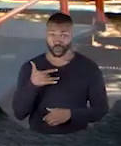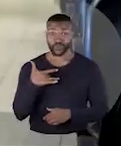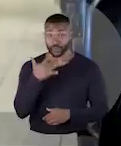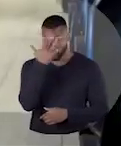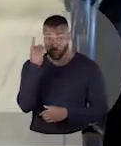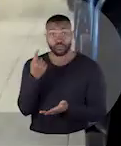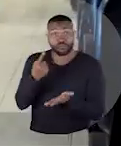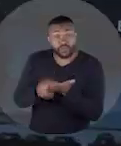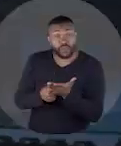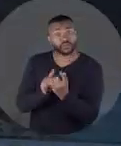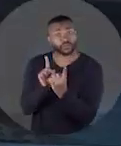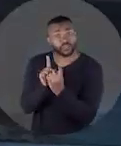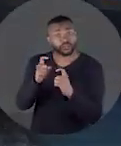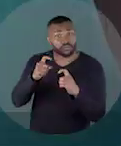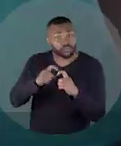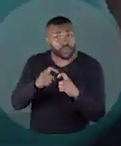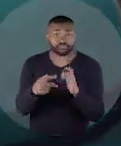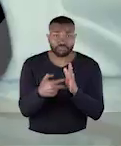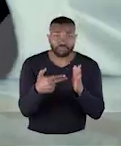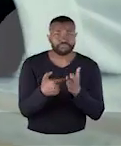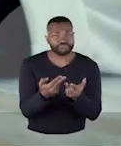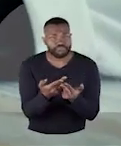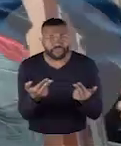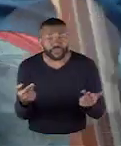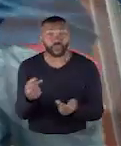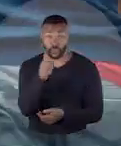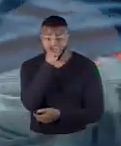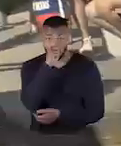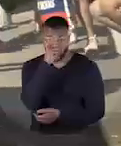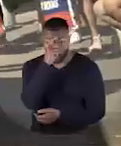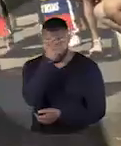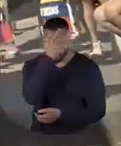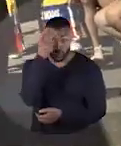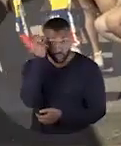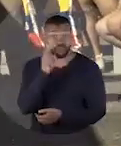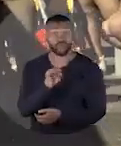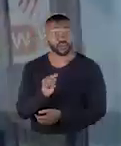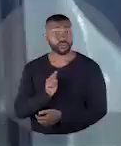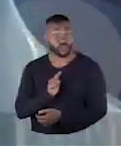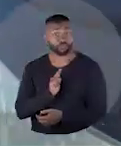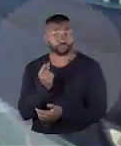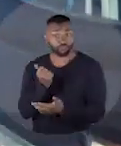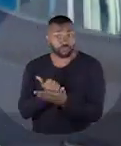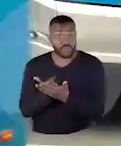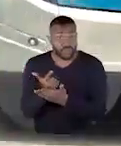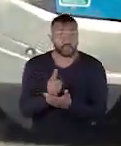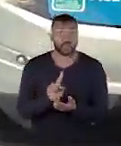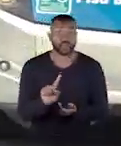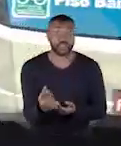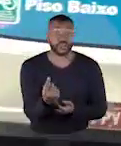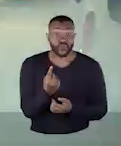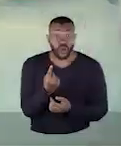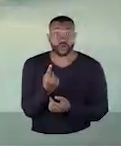marcar consultas, exames e cirurgias na rede municipal vai receber o valor da passagem de ida e